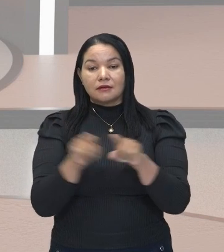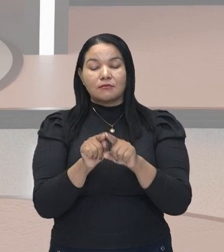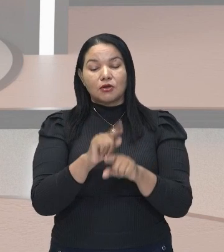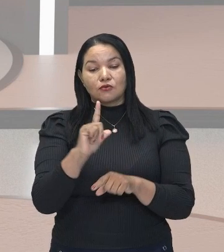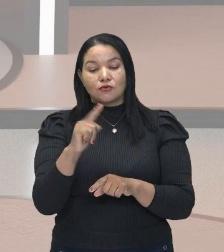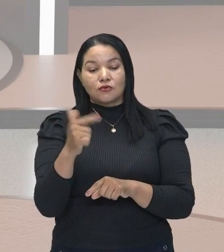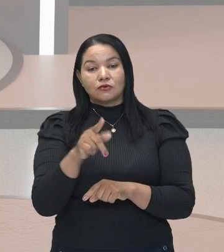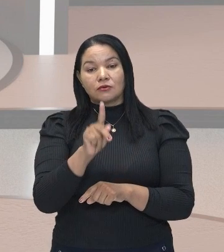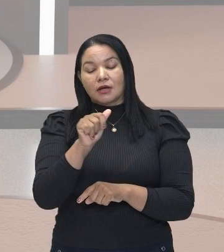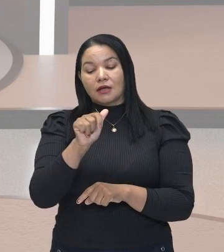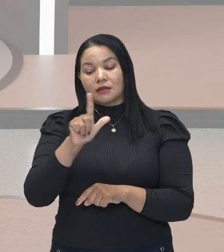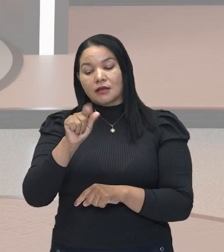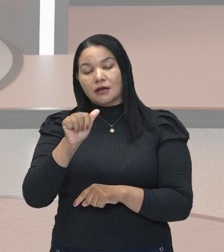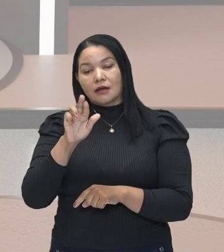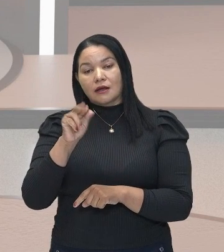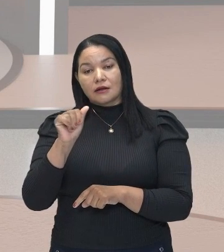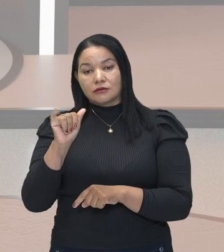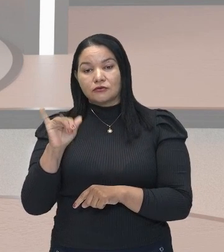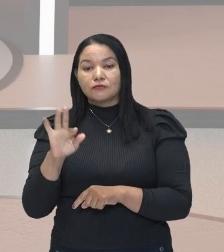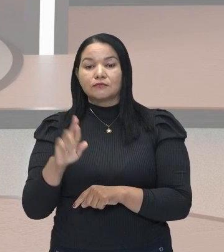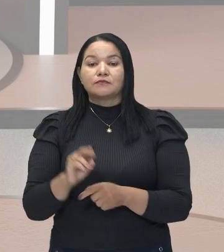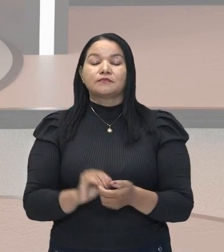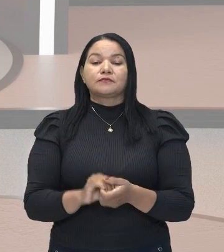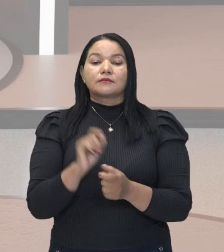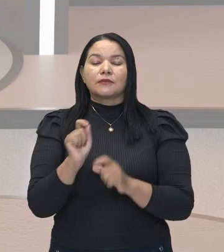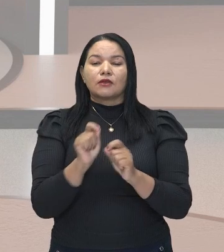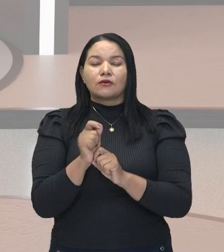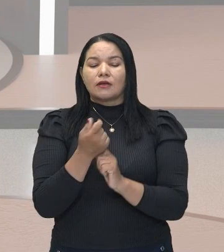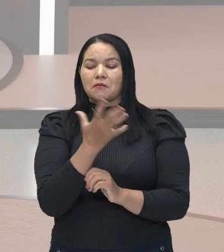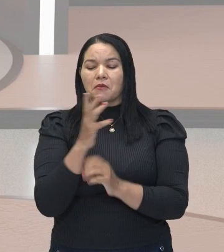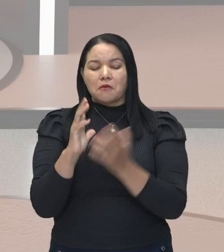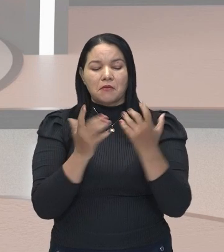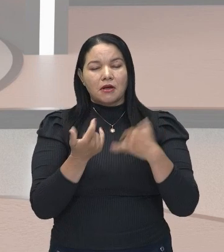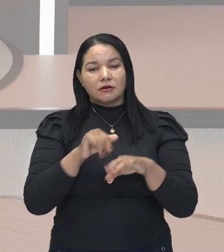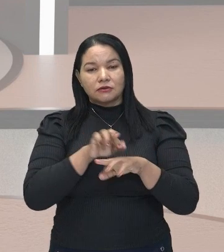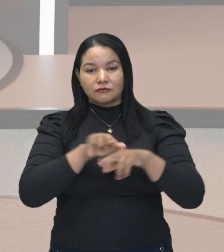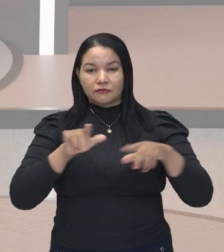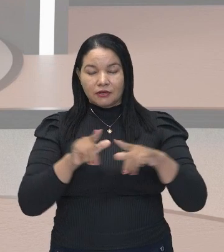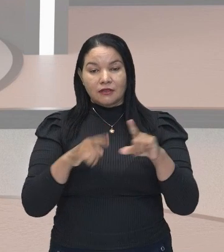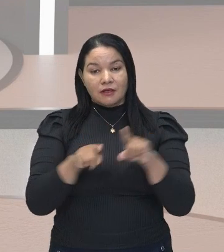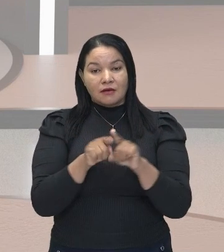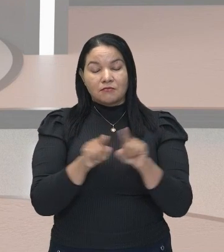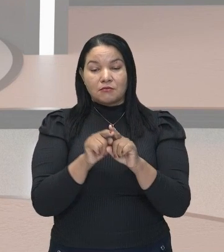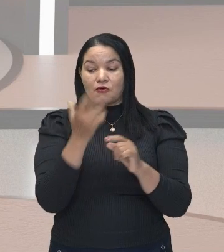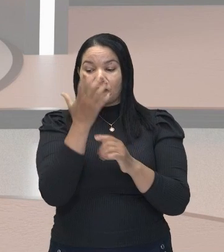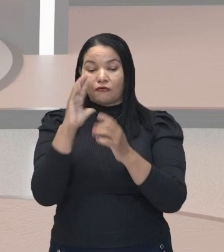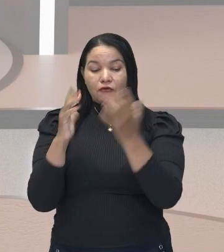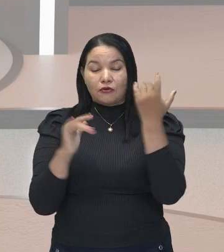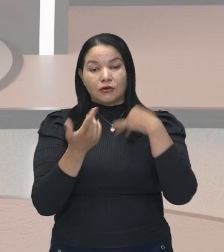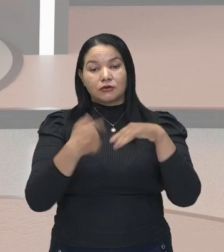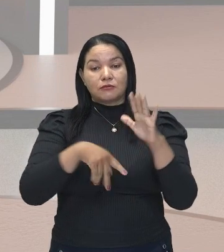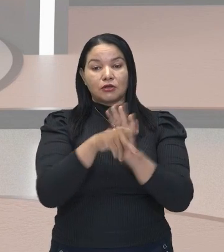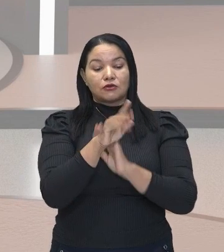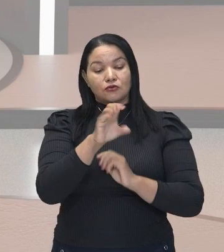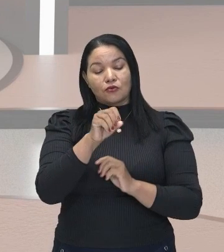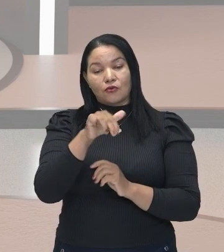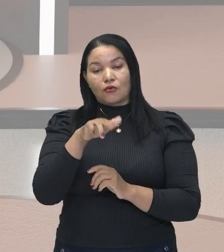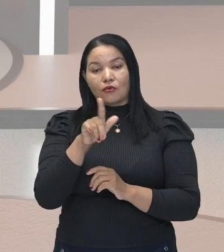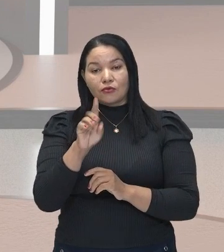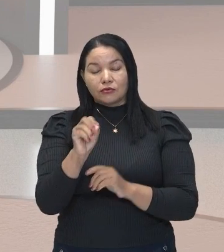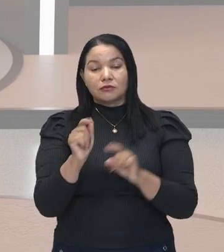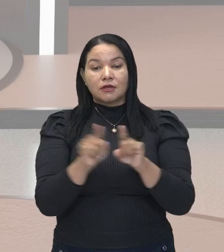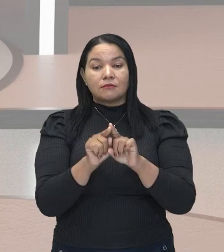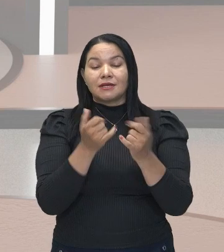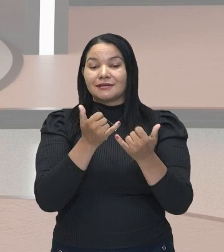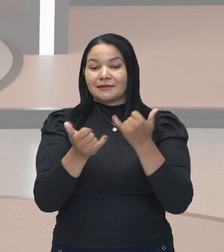continente africano. Além das paisagens florestais, né, como a floresta do Congo, muito semelhante à floresta